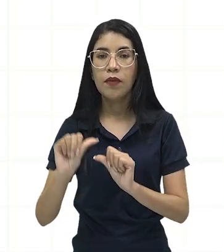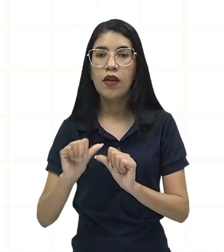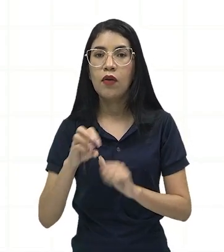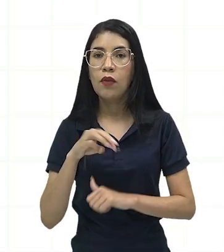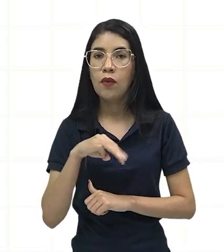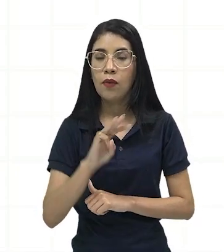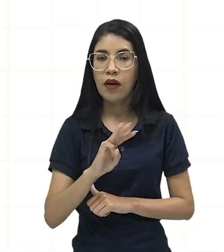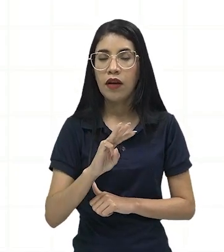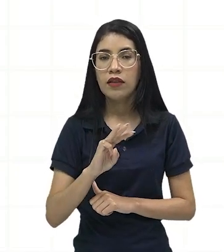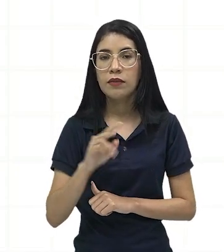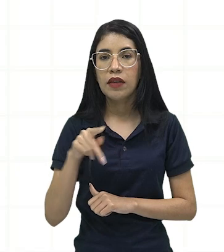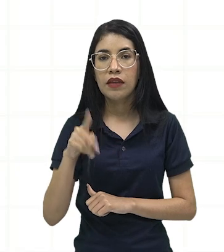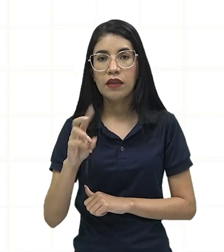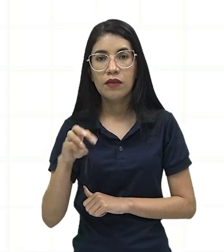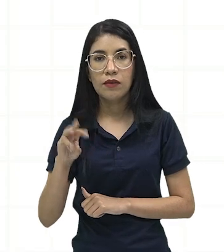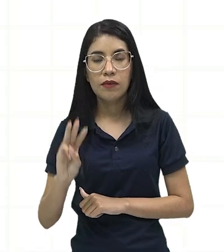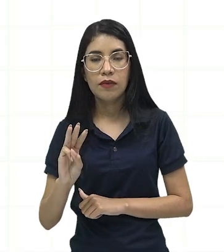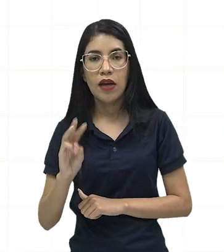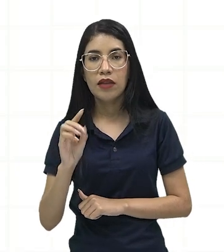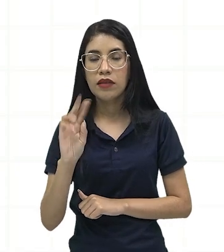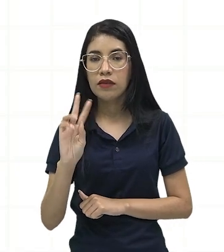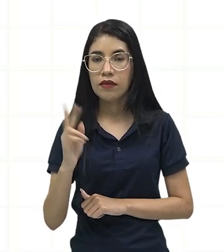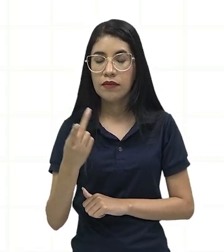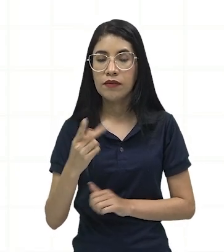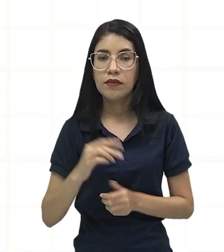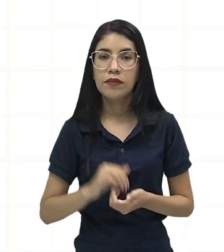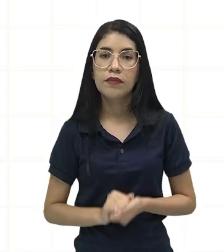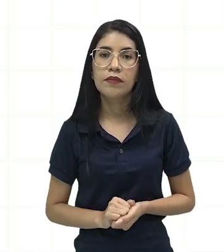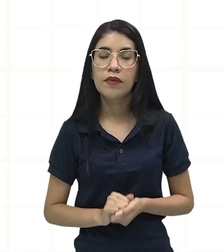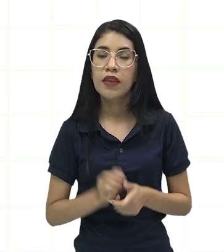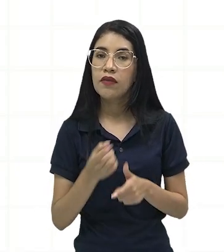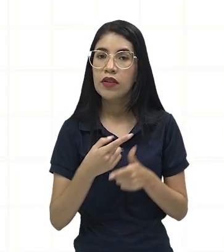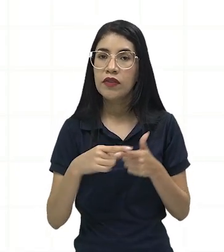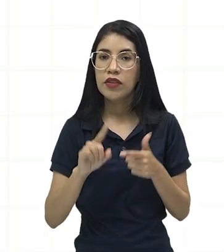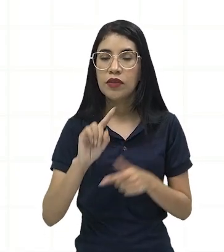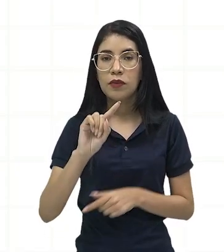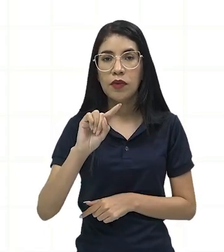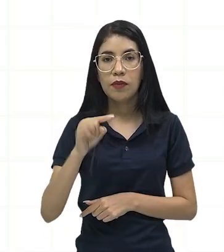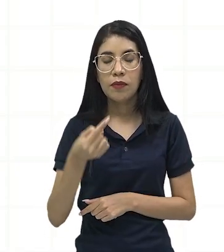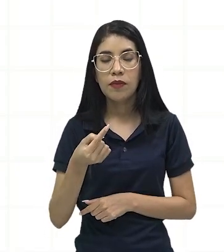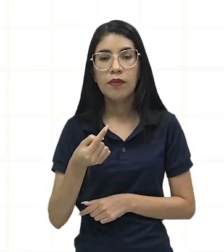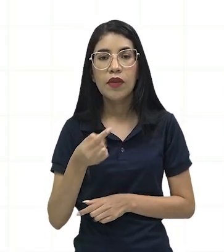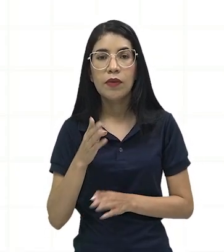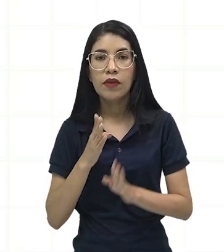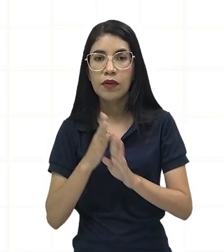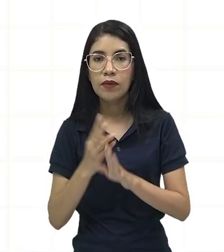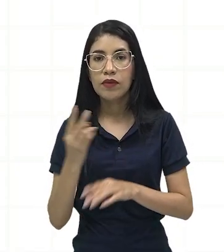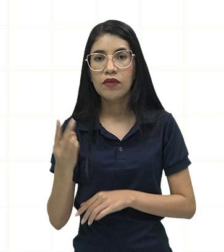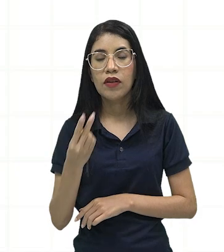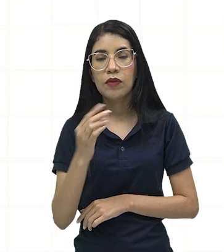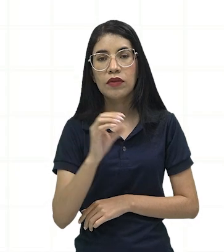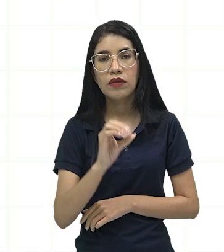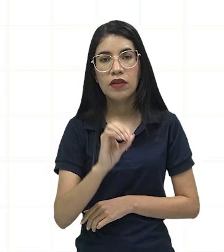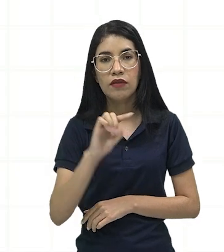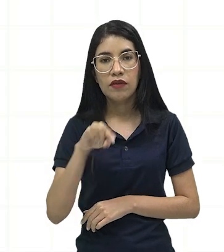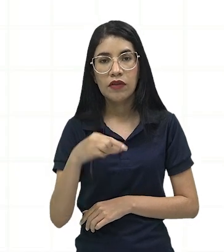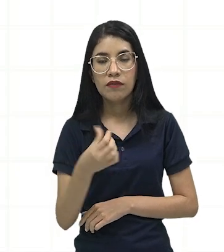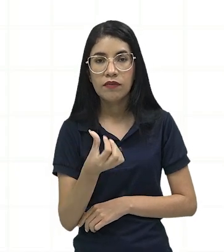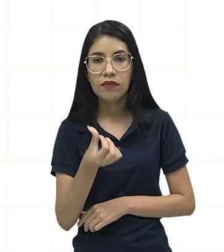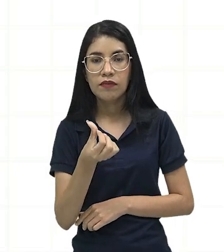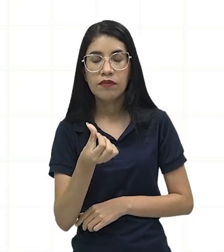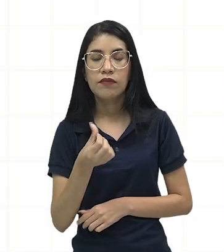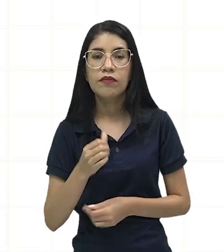watts em quilowatts por hora, né? Então a gente vai dividir esse valor por 1000 e vai chegar nesse resultado aqui,